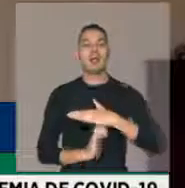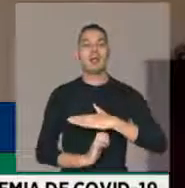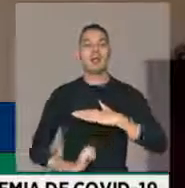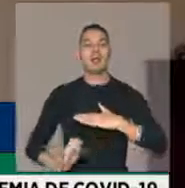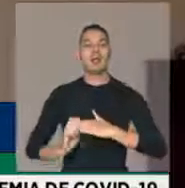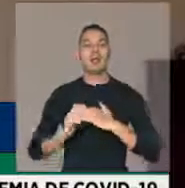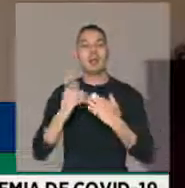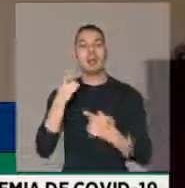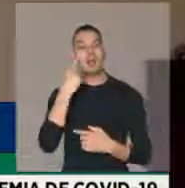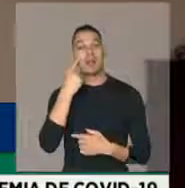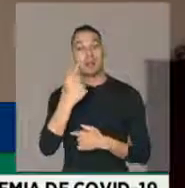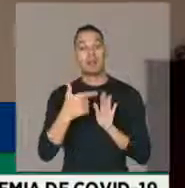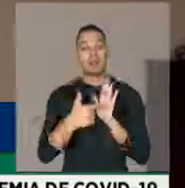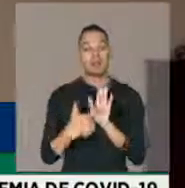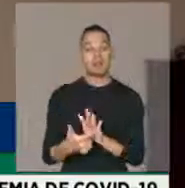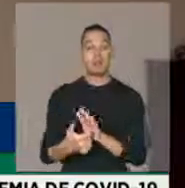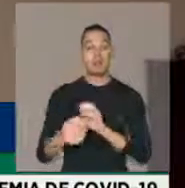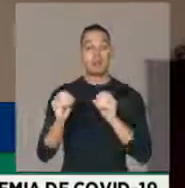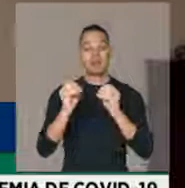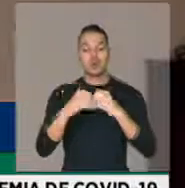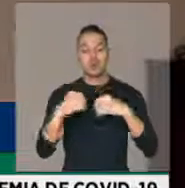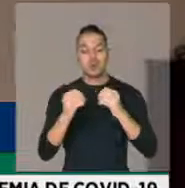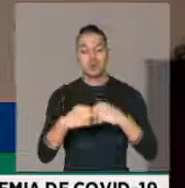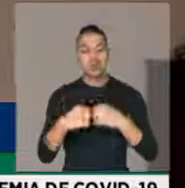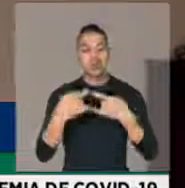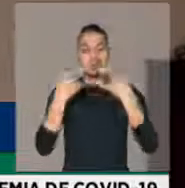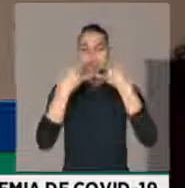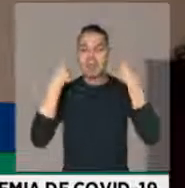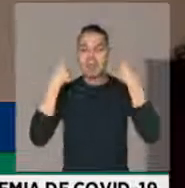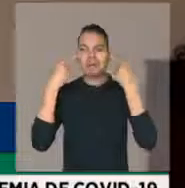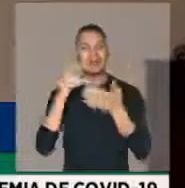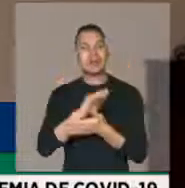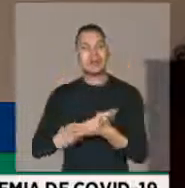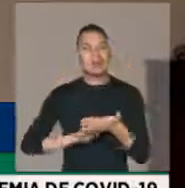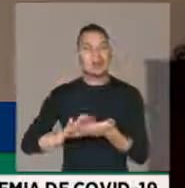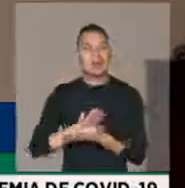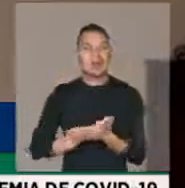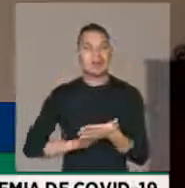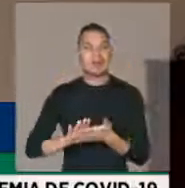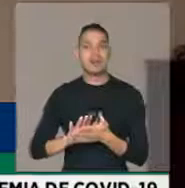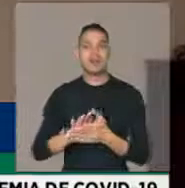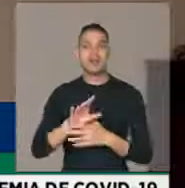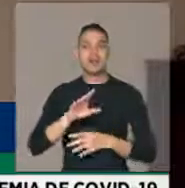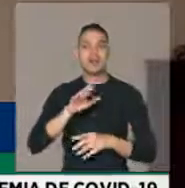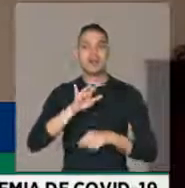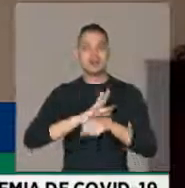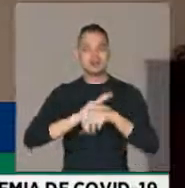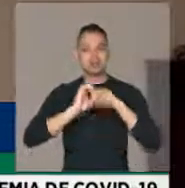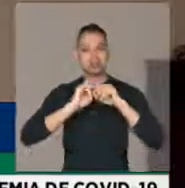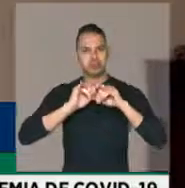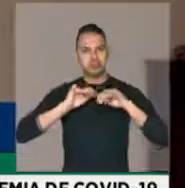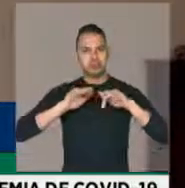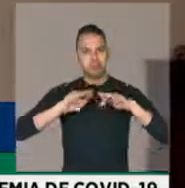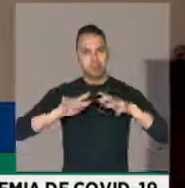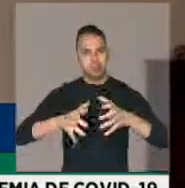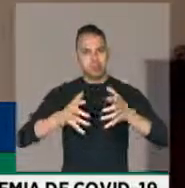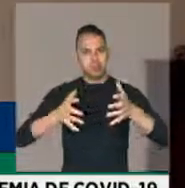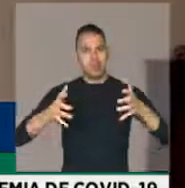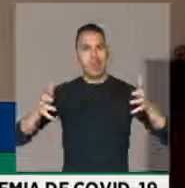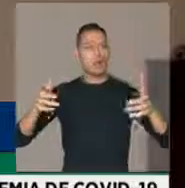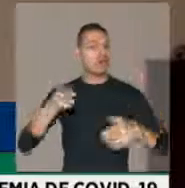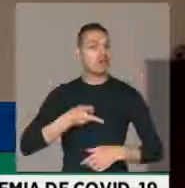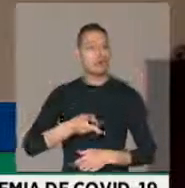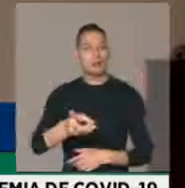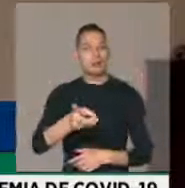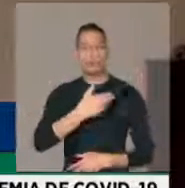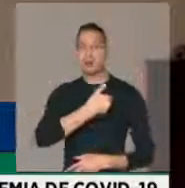pessoas chegando no shopping, saindo sem máscara, ou seja, a contaminação continua a crescer. E o